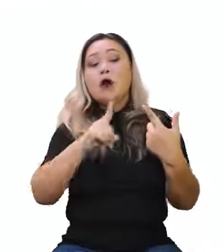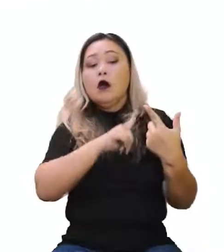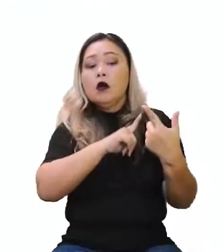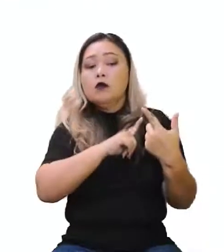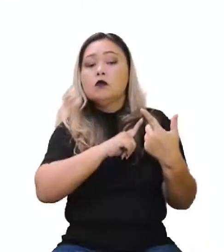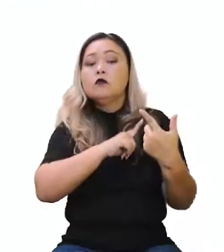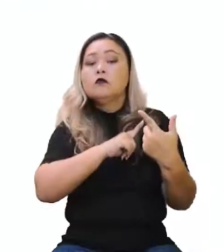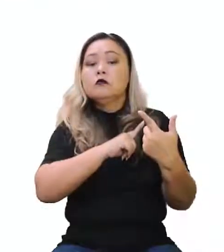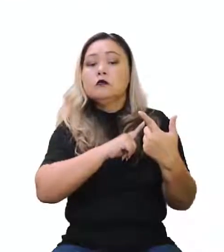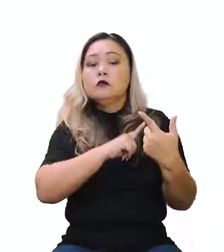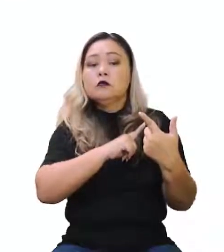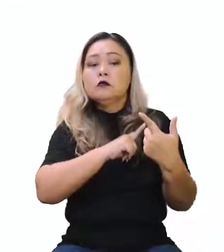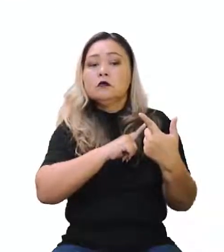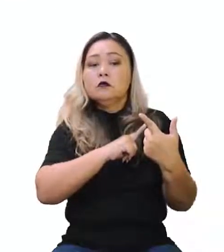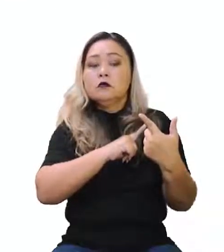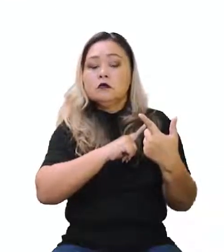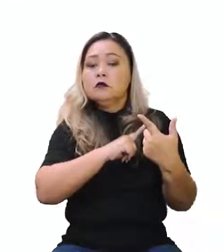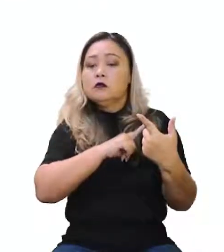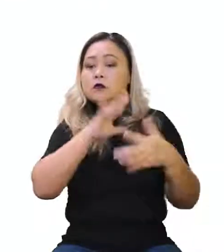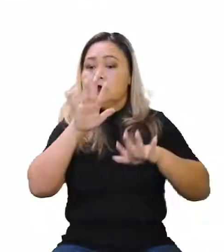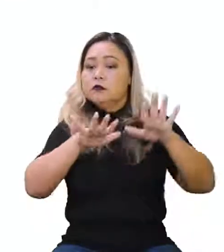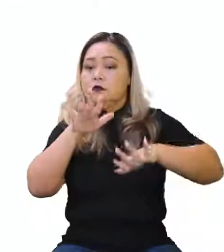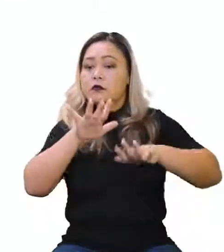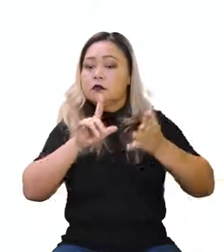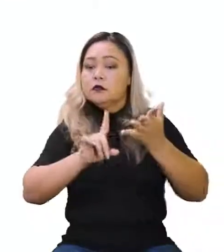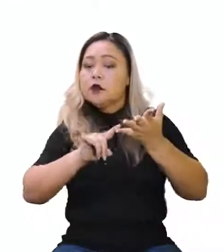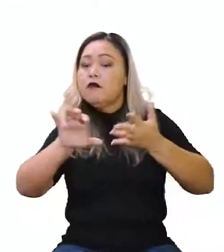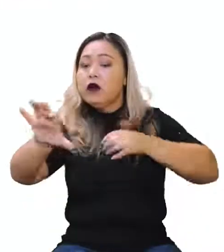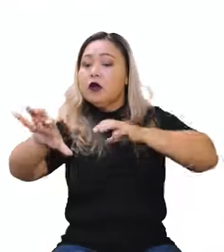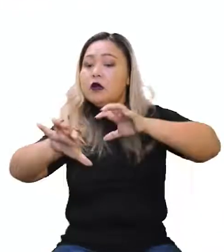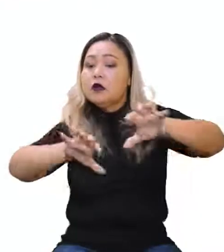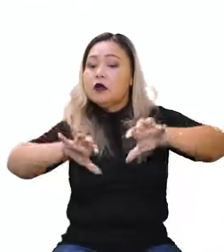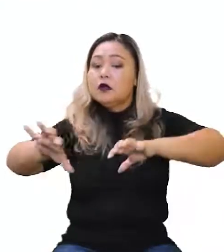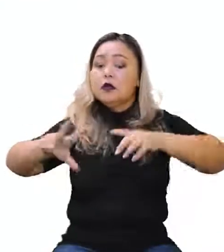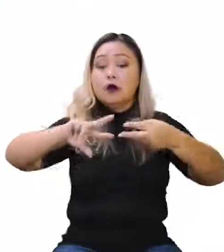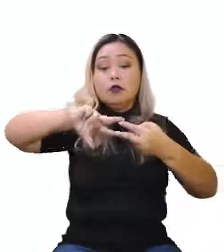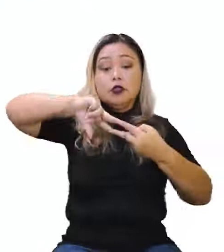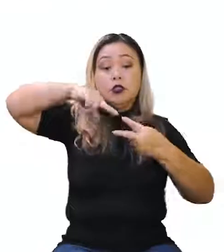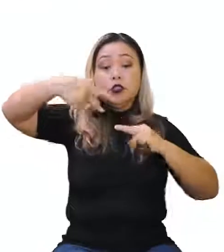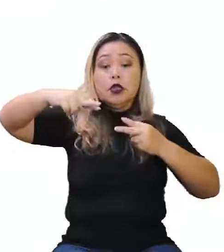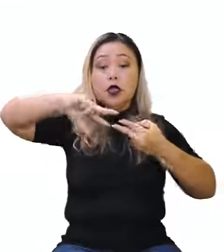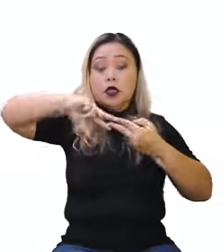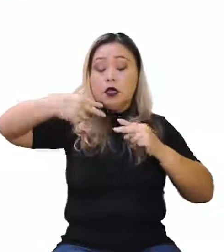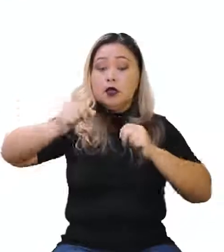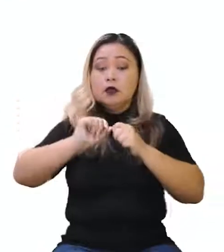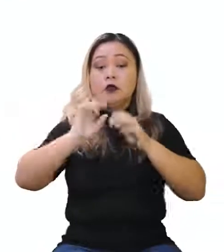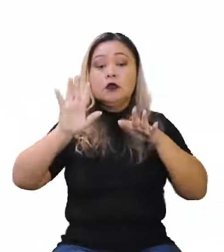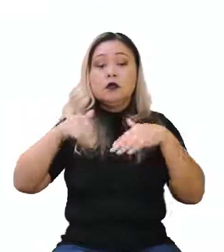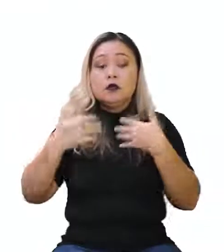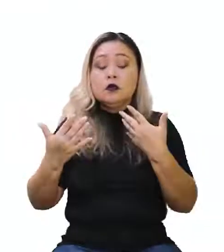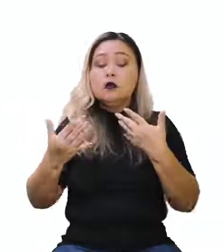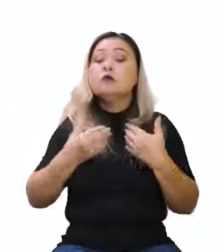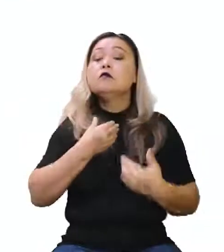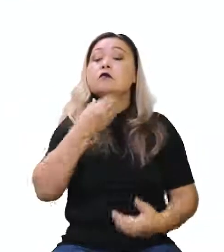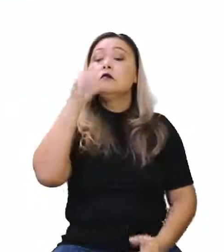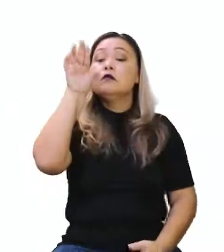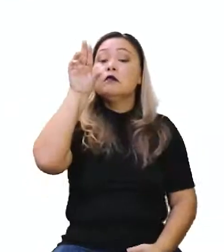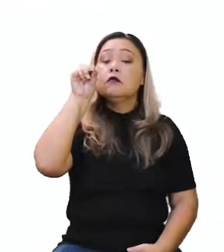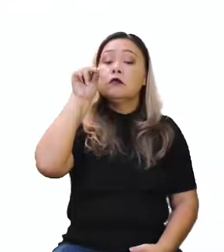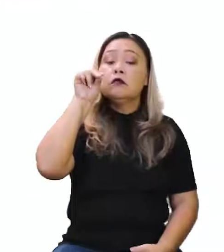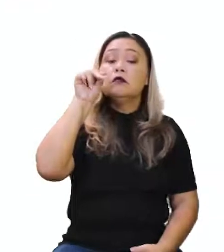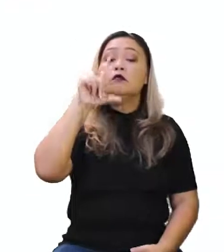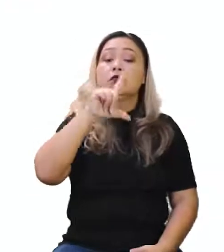de populações que nós fazemos uma seleção genética. E essas aves têm